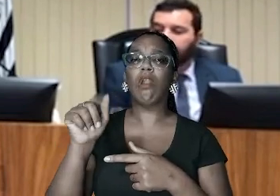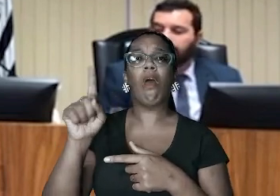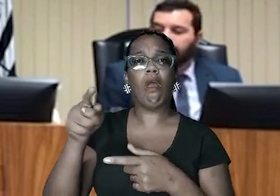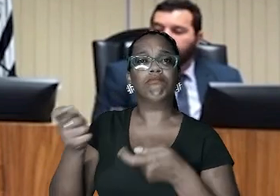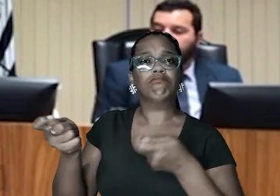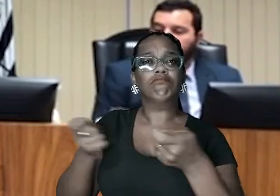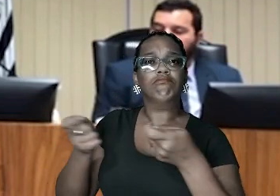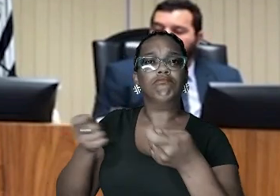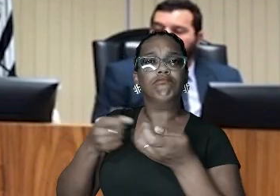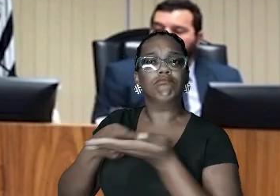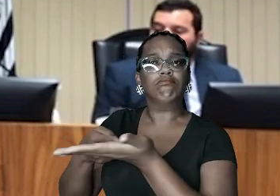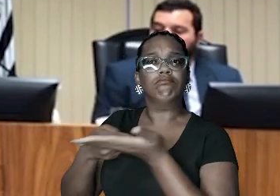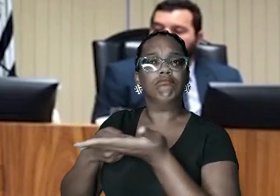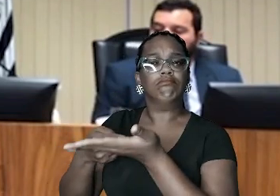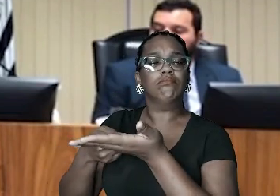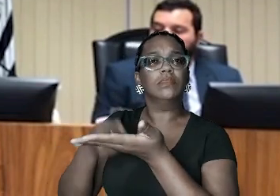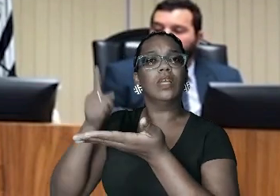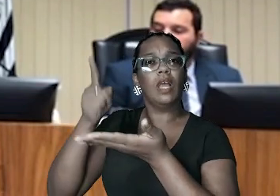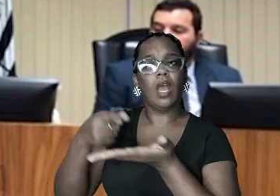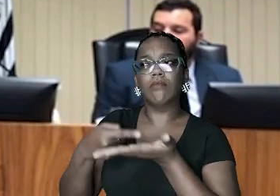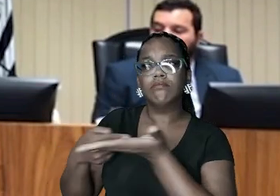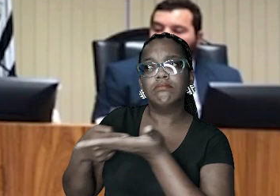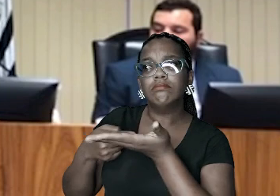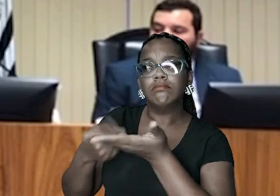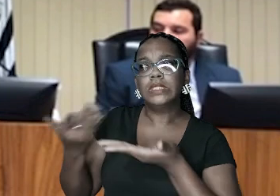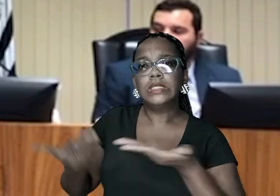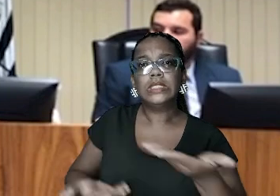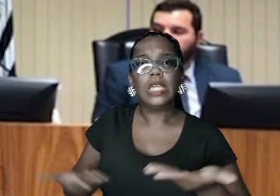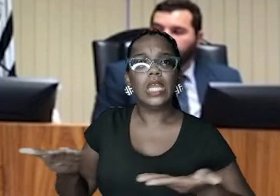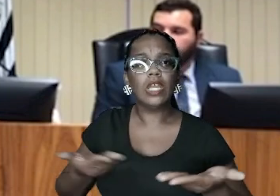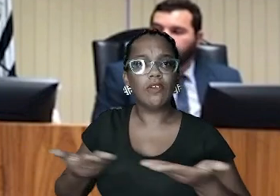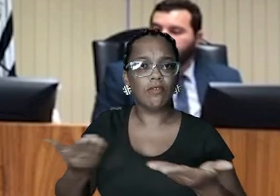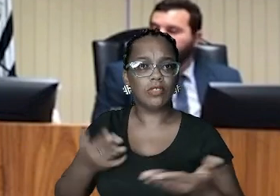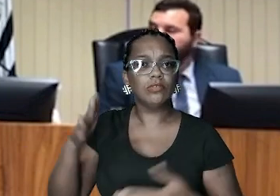uma corretora era um intermediário efetivamente